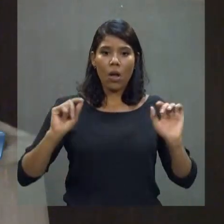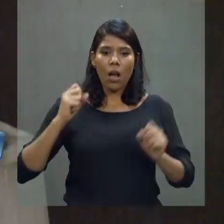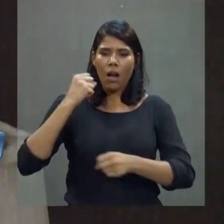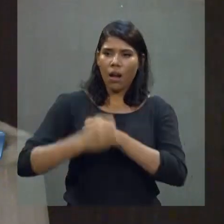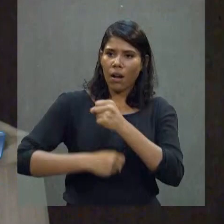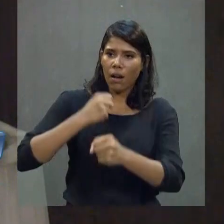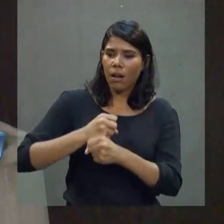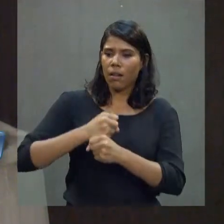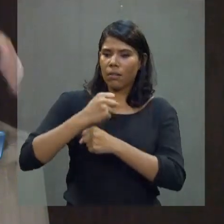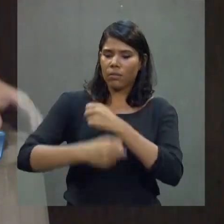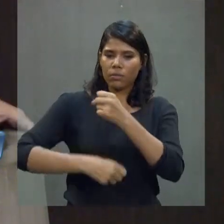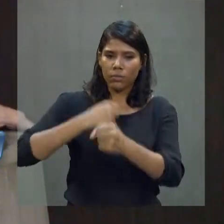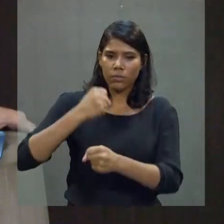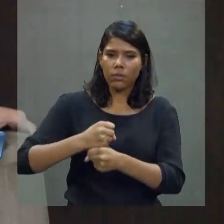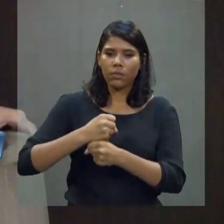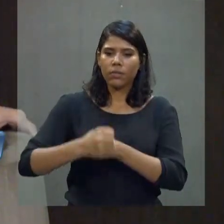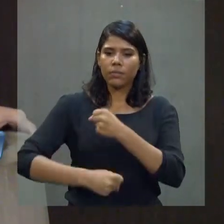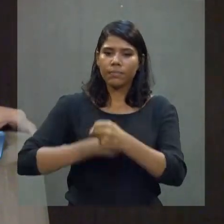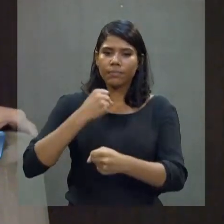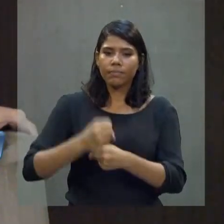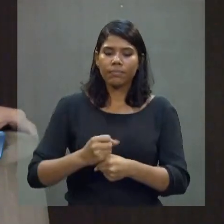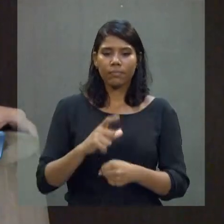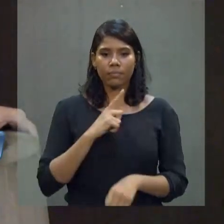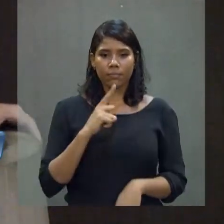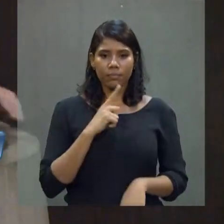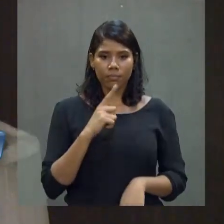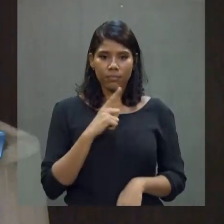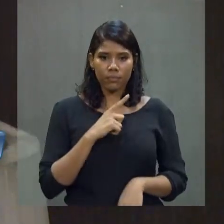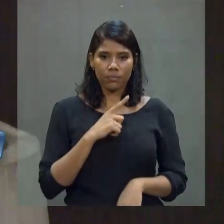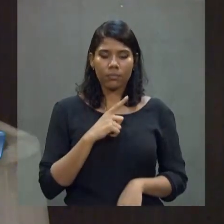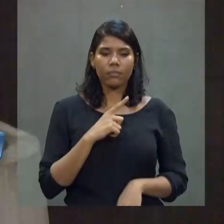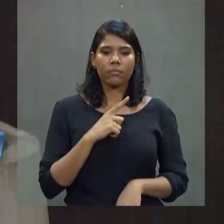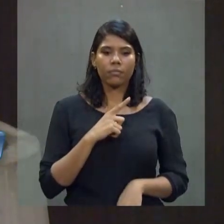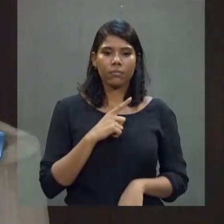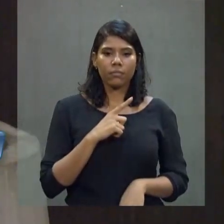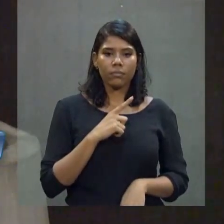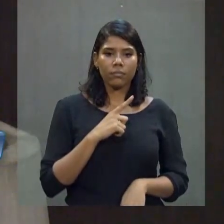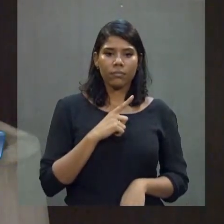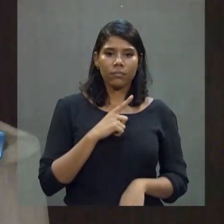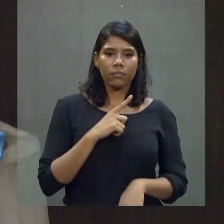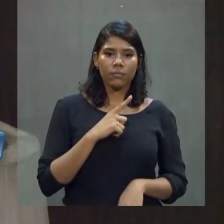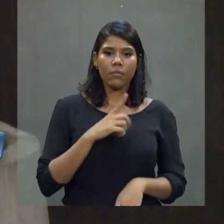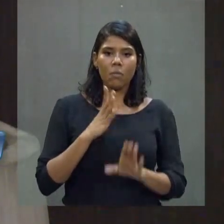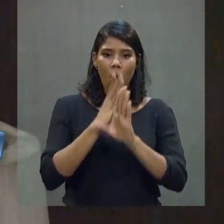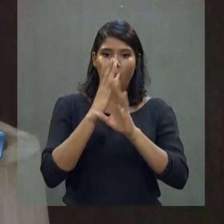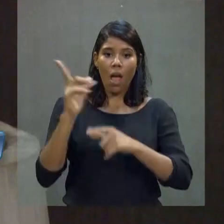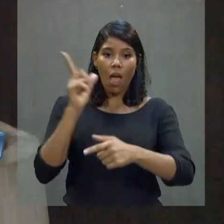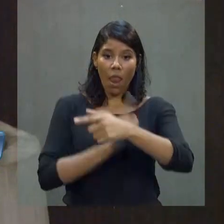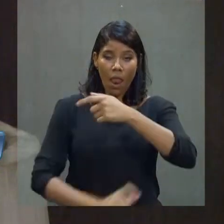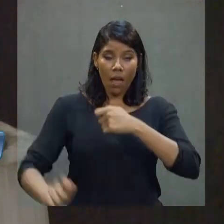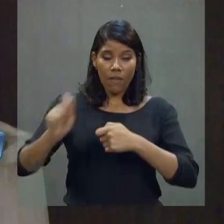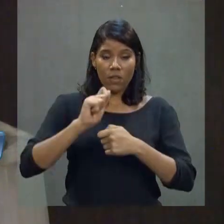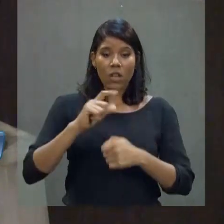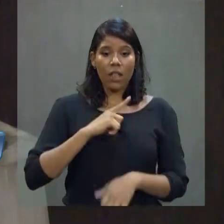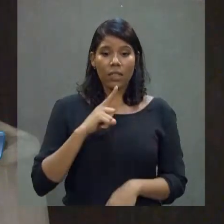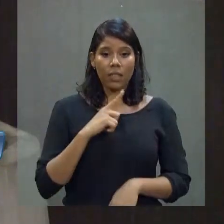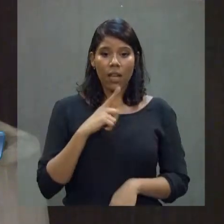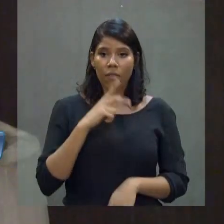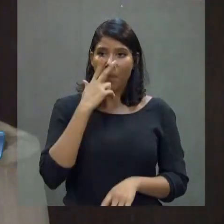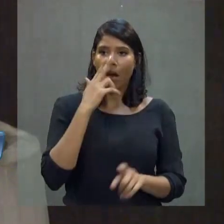anos em que em função do lavajatismo, em função da Operação Lava Jato, houve um